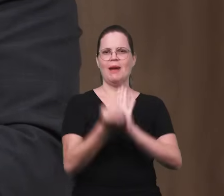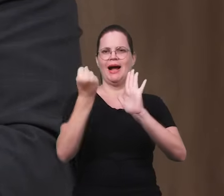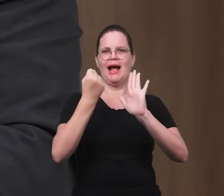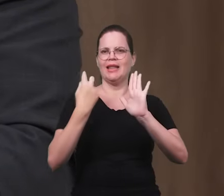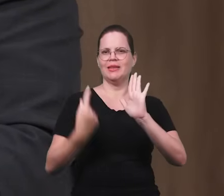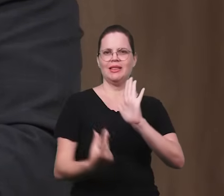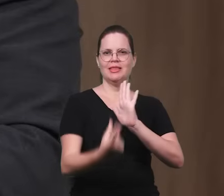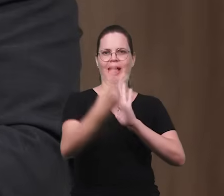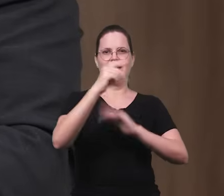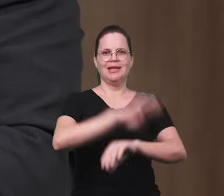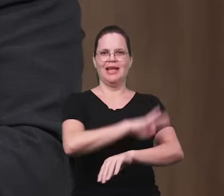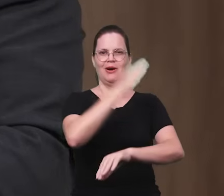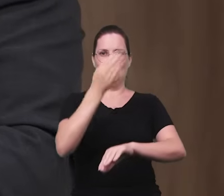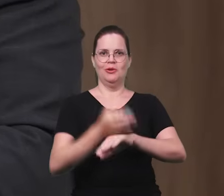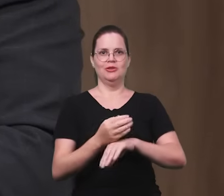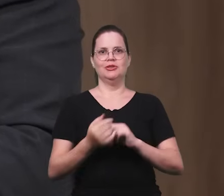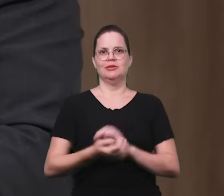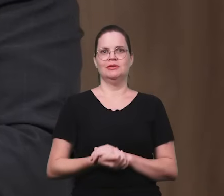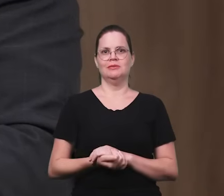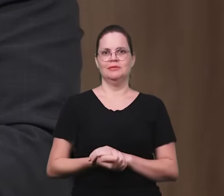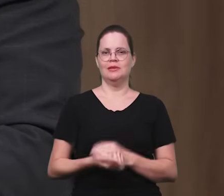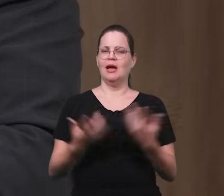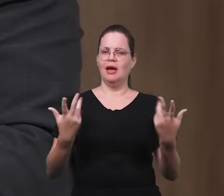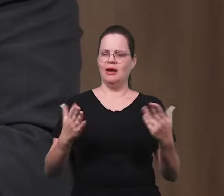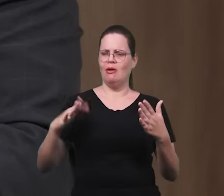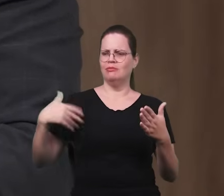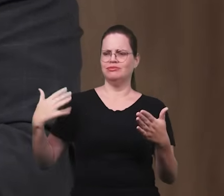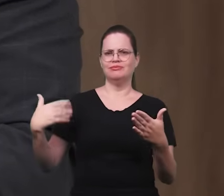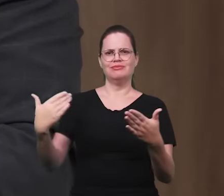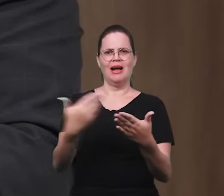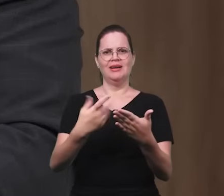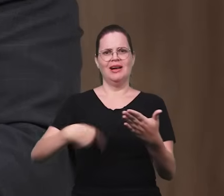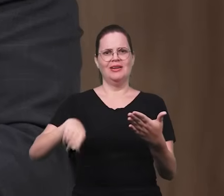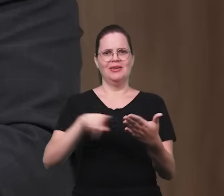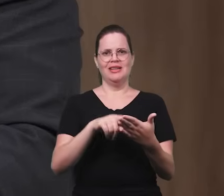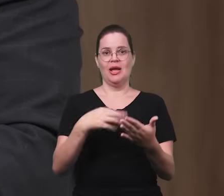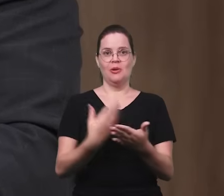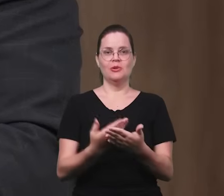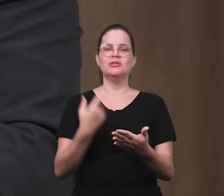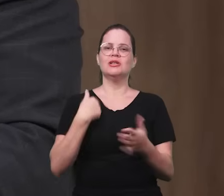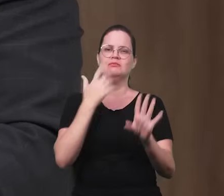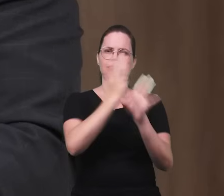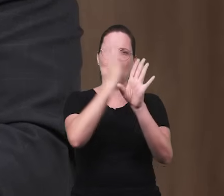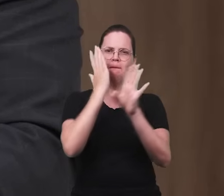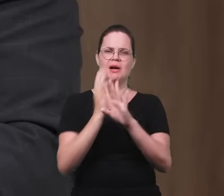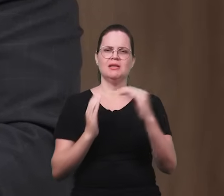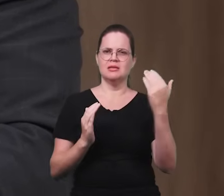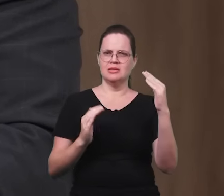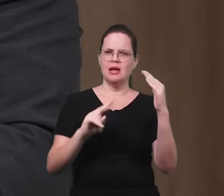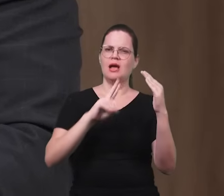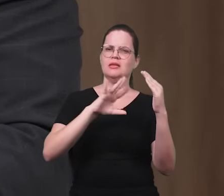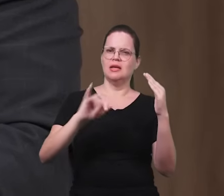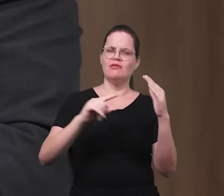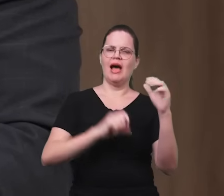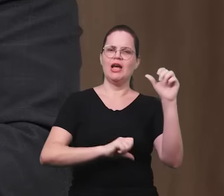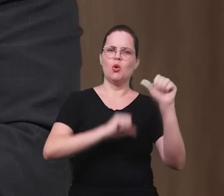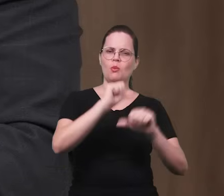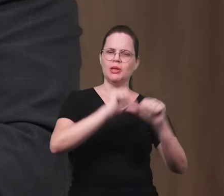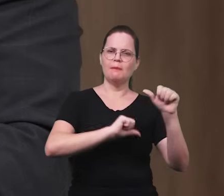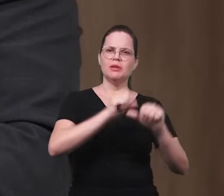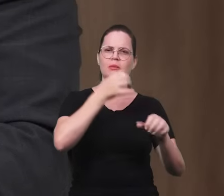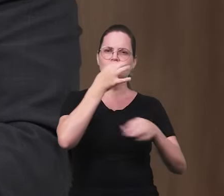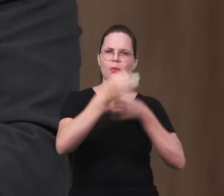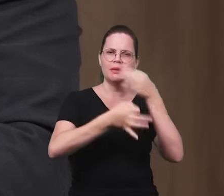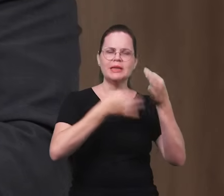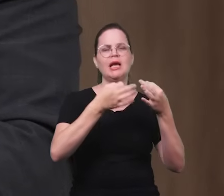rocha. A ciência muda ao longo do tempo. O nosso conhecimento científico vai aumentando E aí nós vamos mudando conceitos, mudando